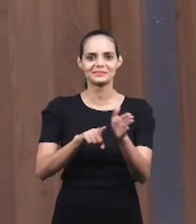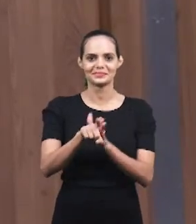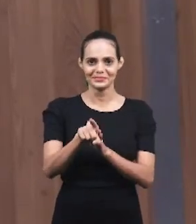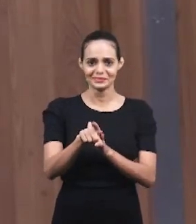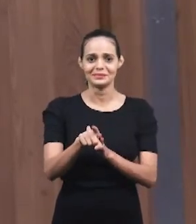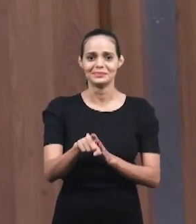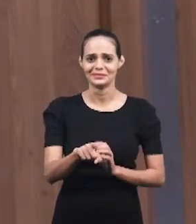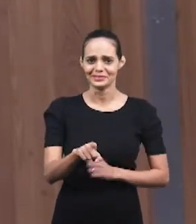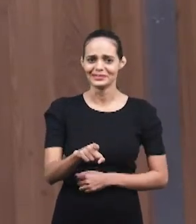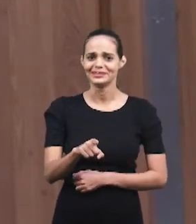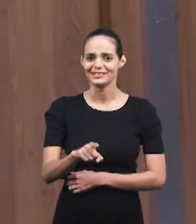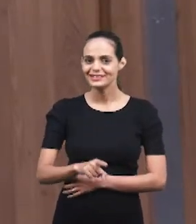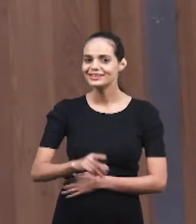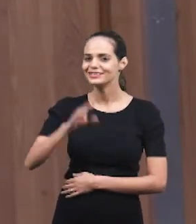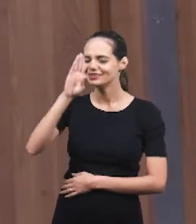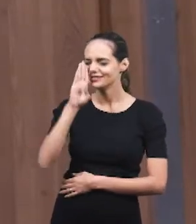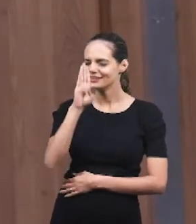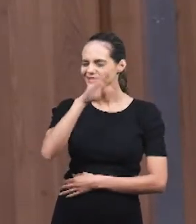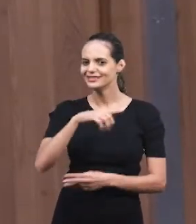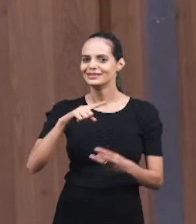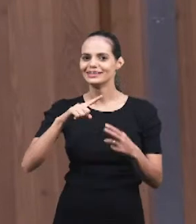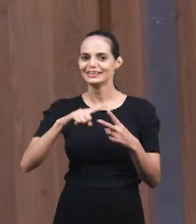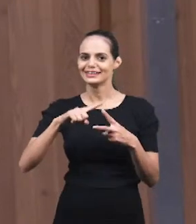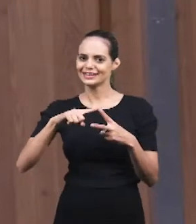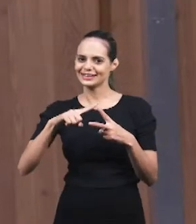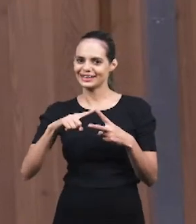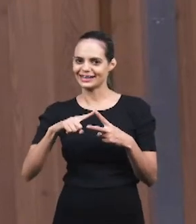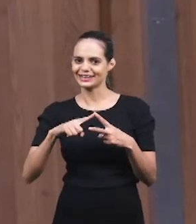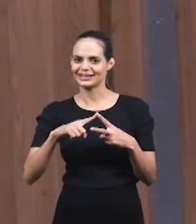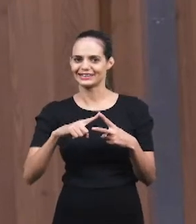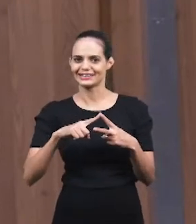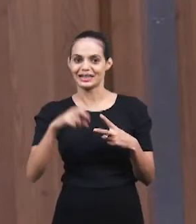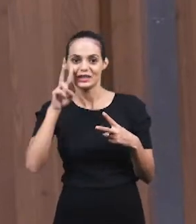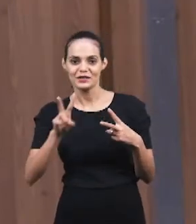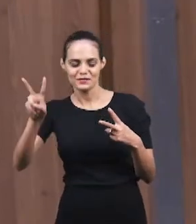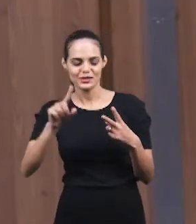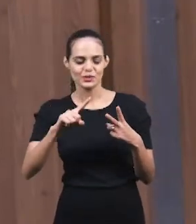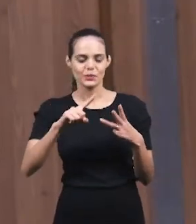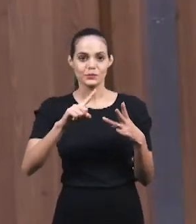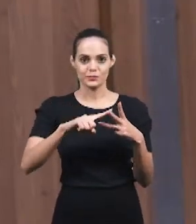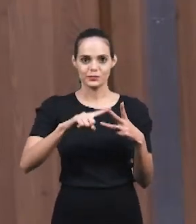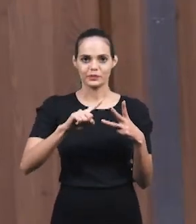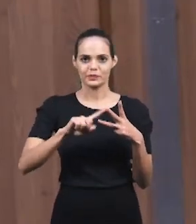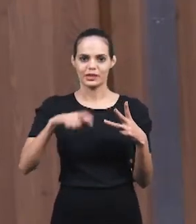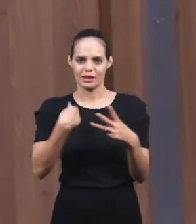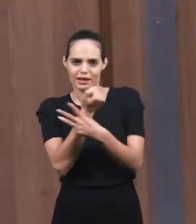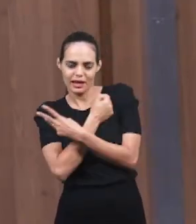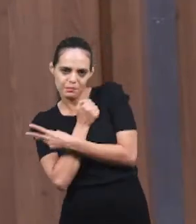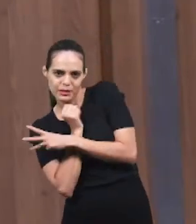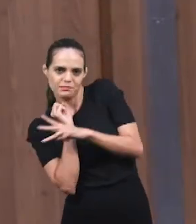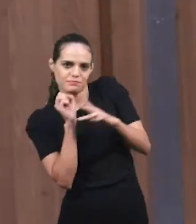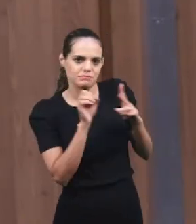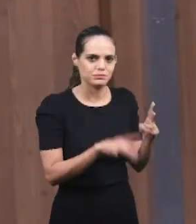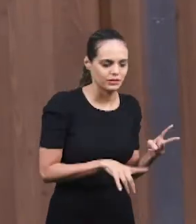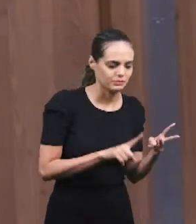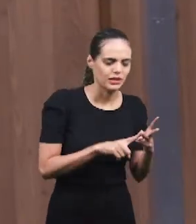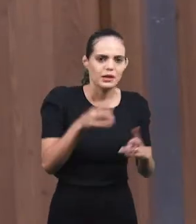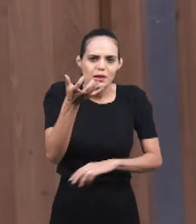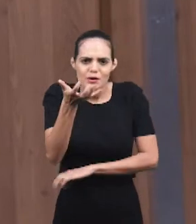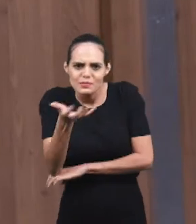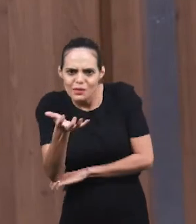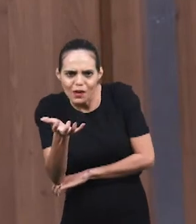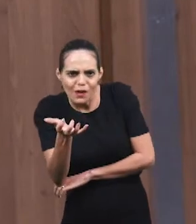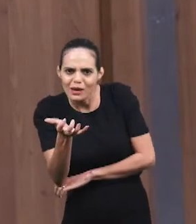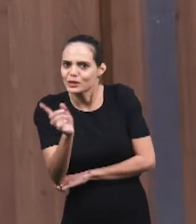o Bartimeu, ele abandonou a cegueira, abandonou a capa e ele parou de pedir esmolas. É isso mesmo,